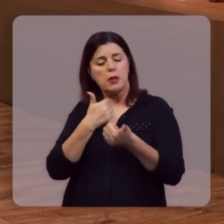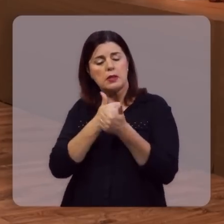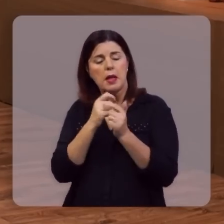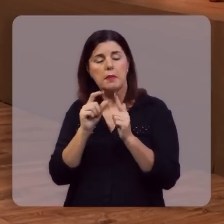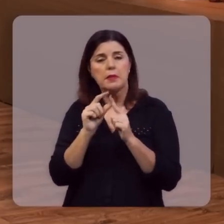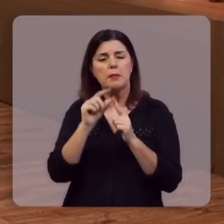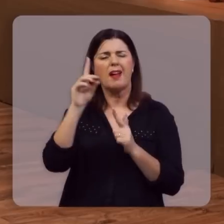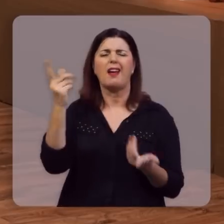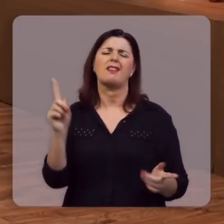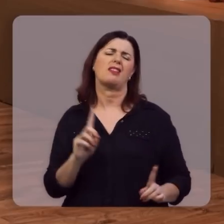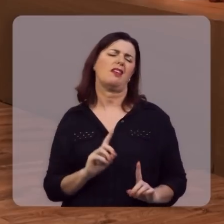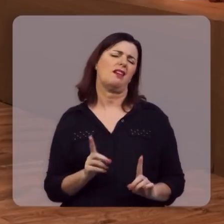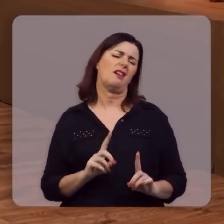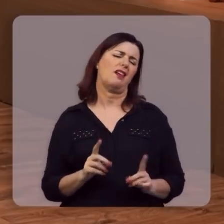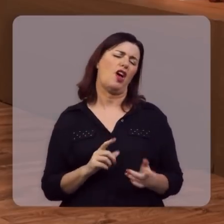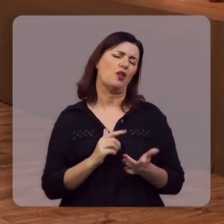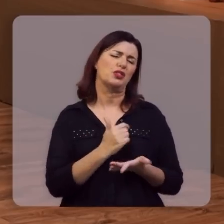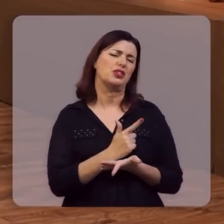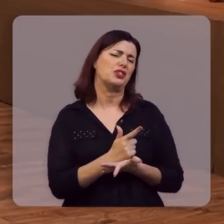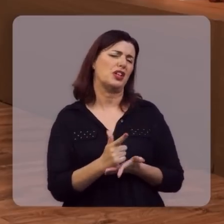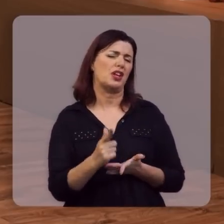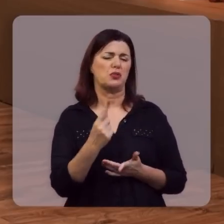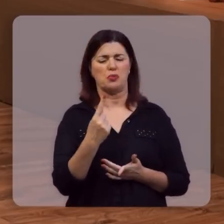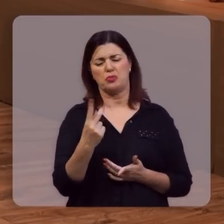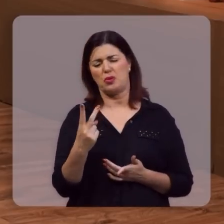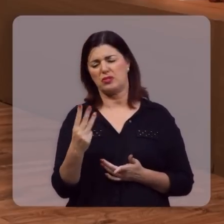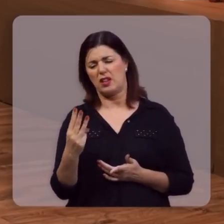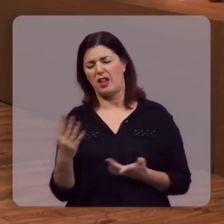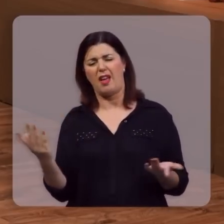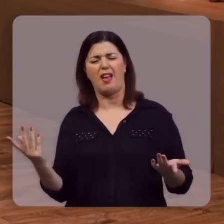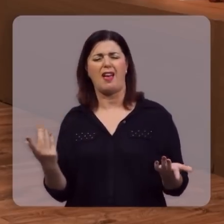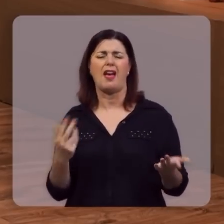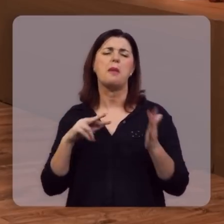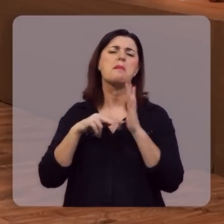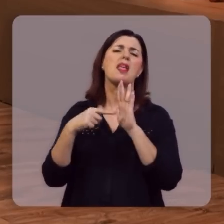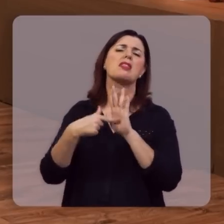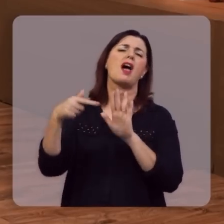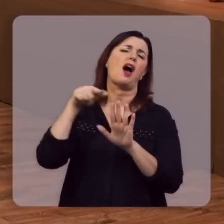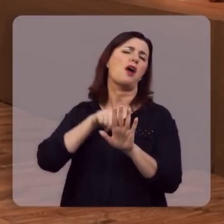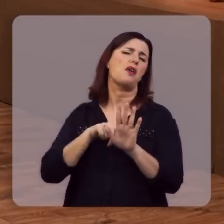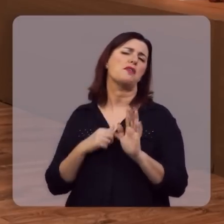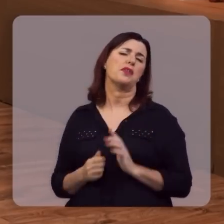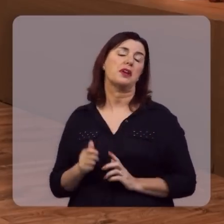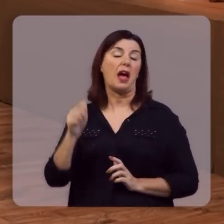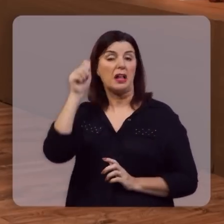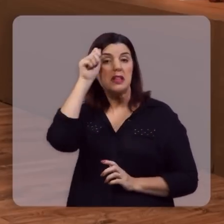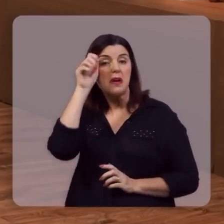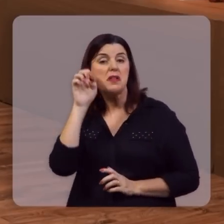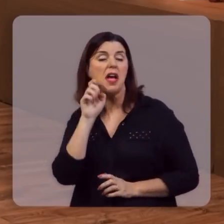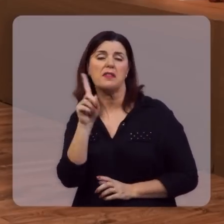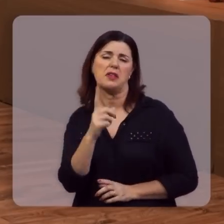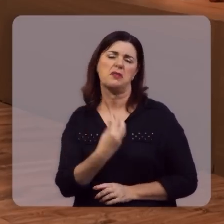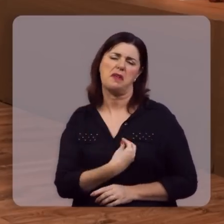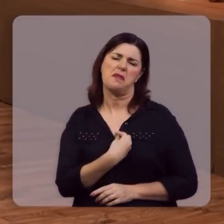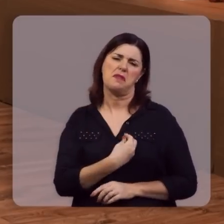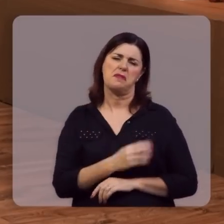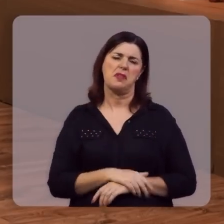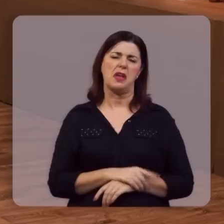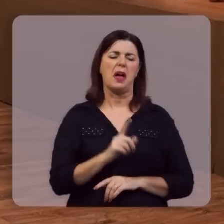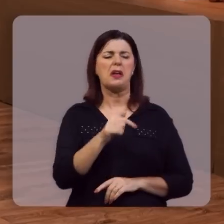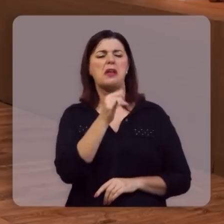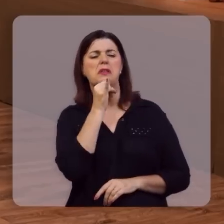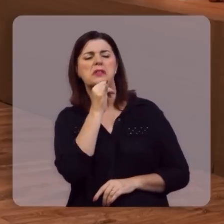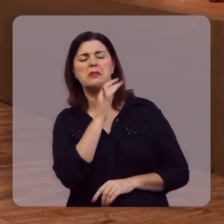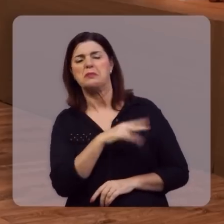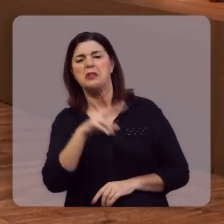Aproximam-se da Bíblia e dizem, não, Gênesis 1, 2 e 3 é uma metáfora. Adão e Eva não existiram, aquilo ali é